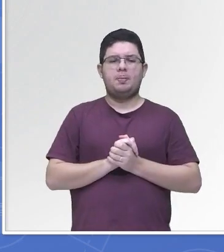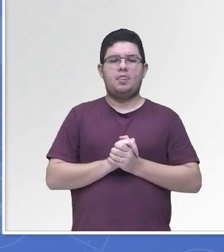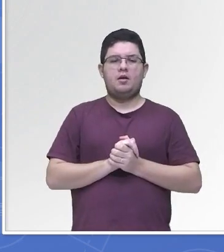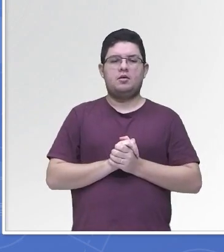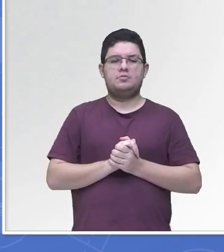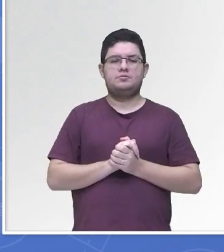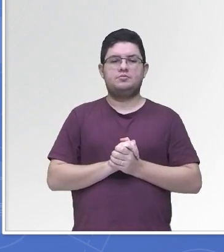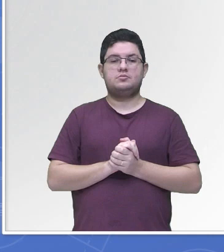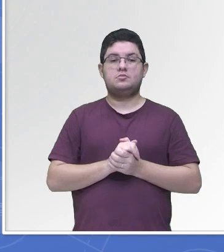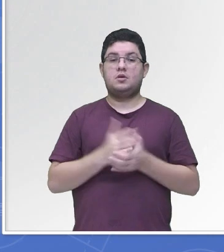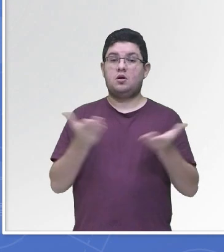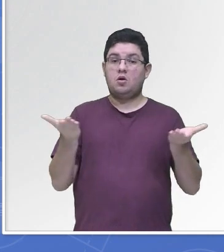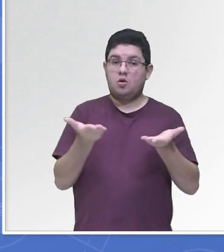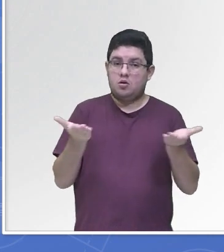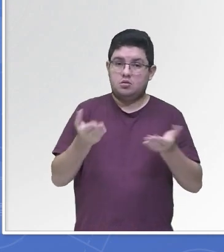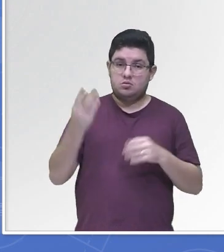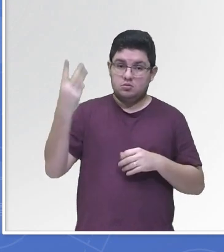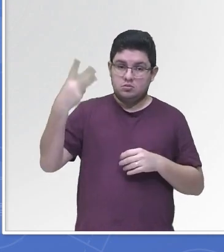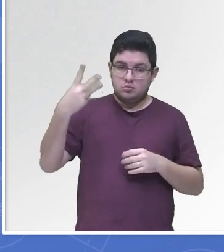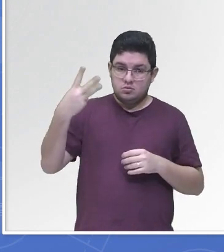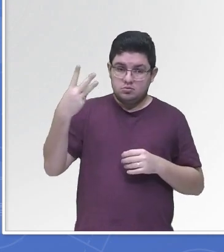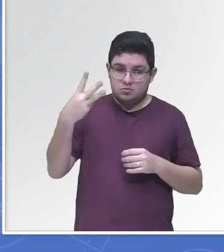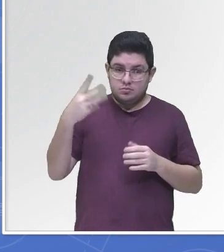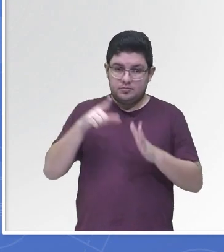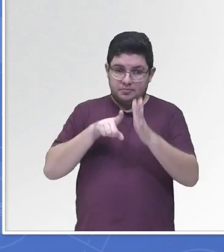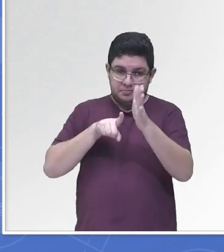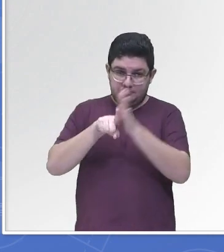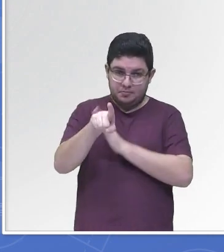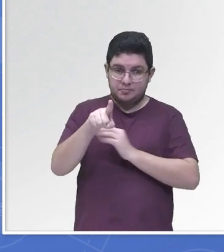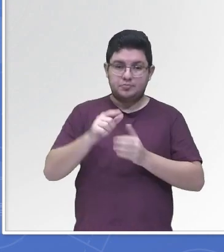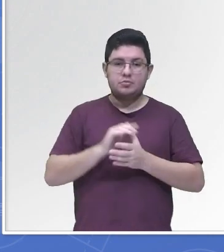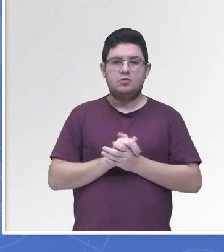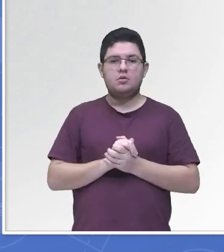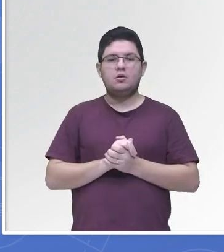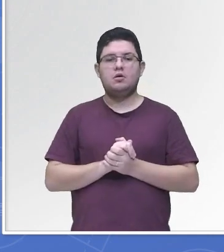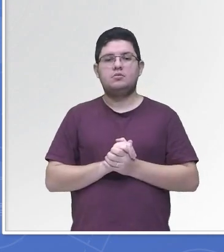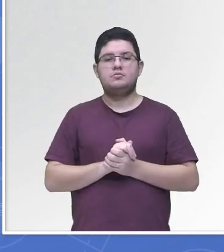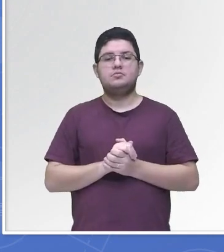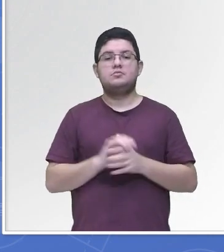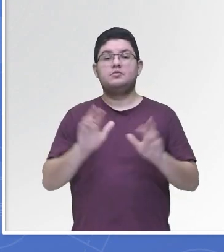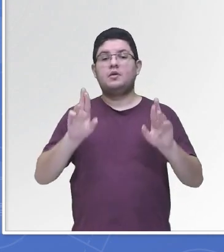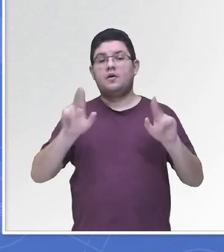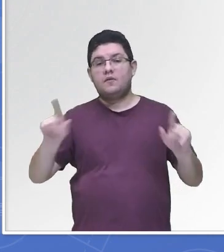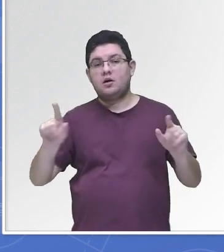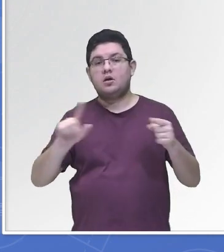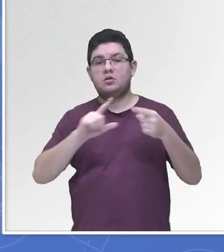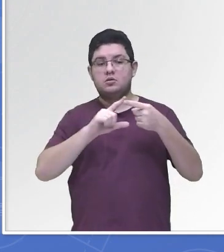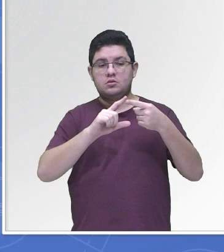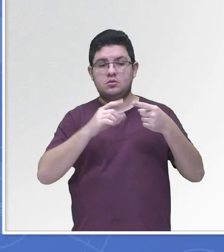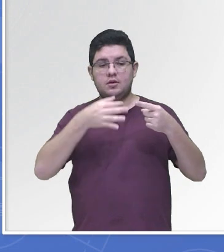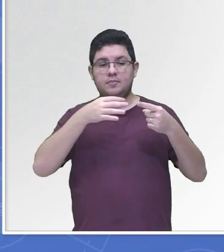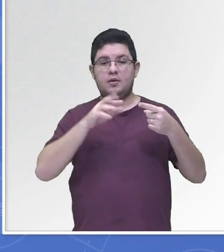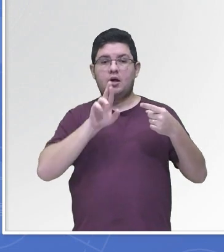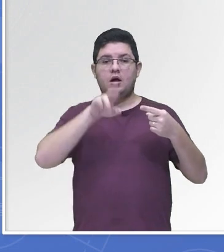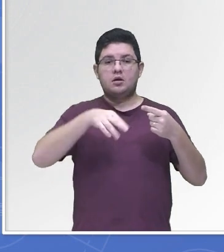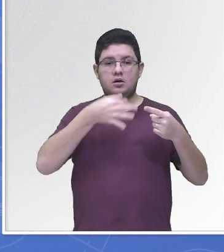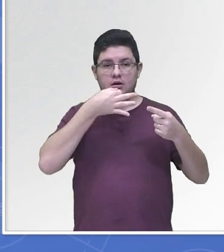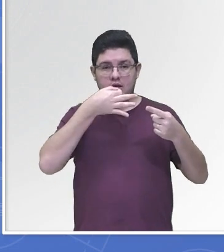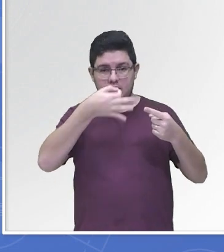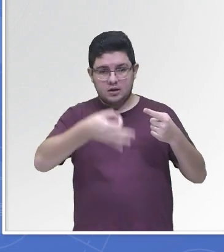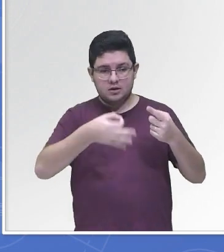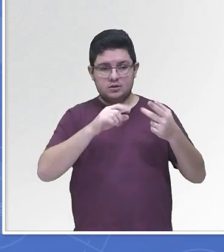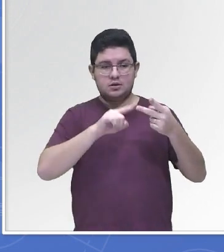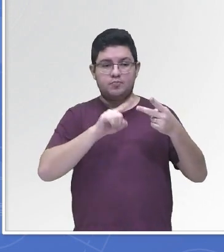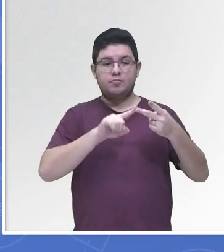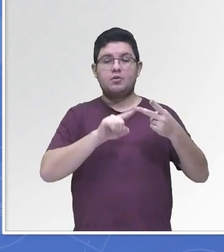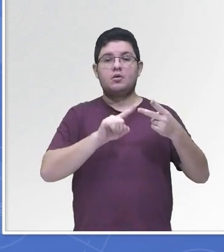para a terceira questão? Vamos lá. Qual a diferença entre razão crítica e razão instrumental? Opa! Essa questão